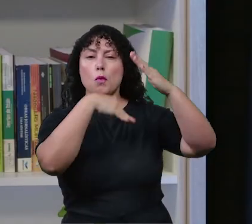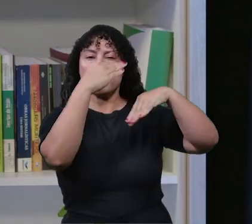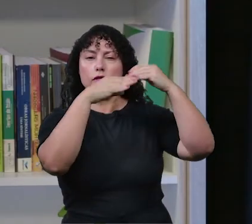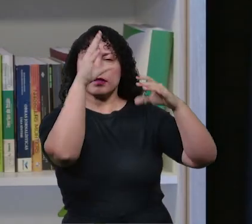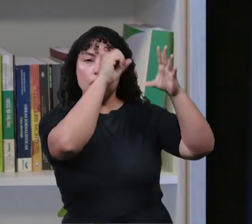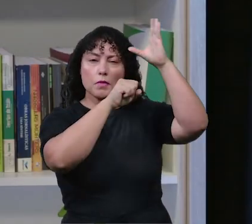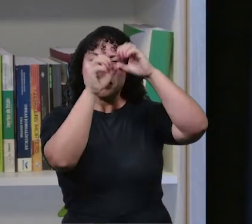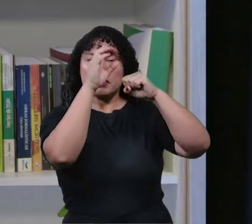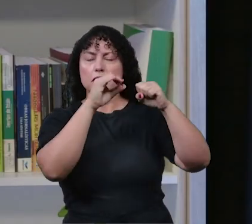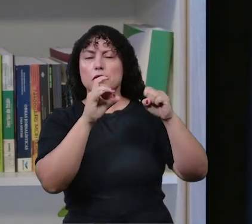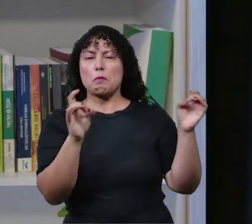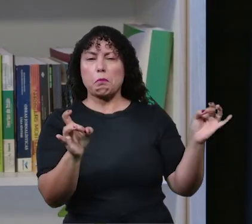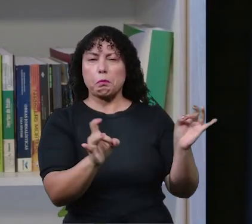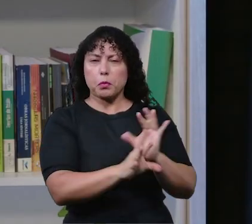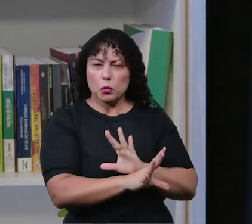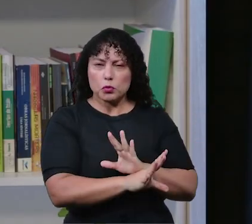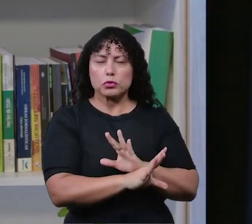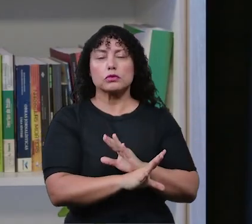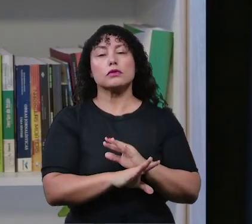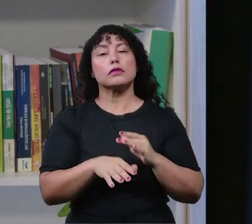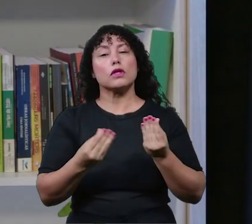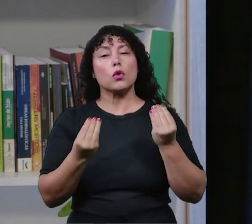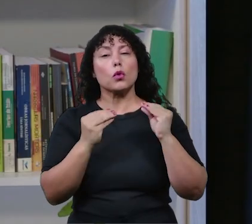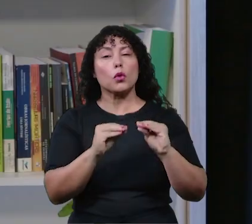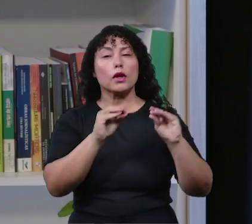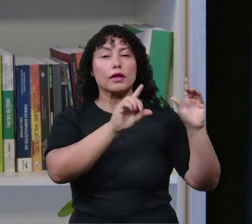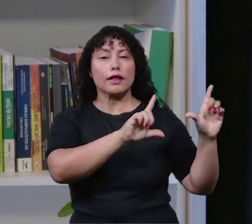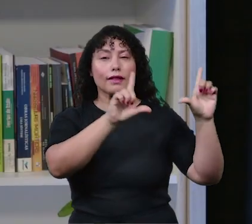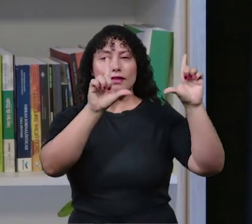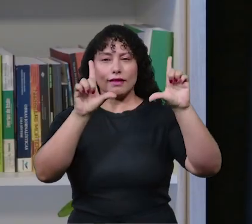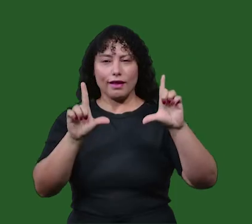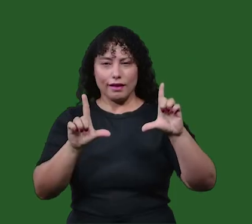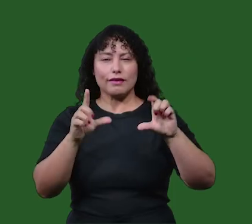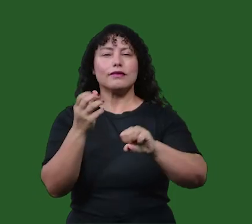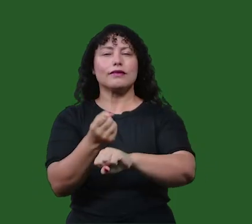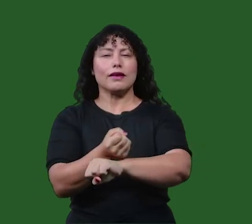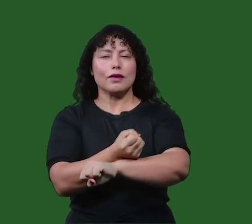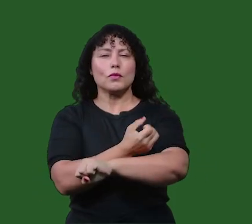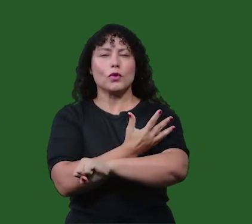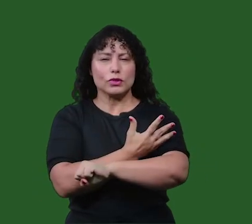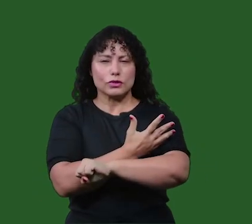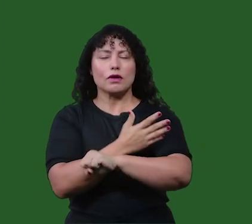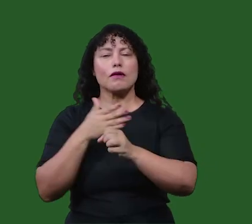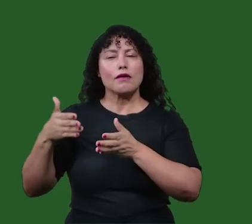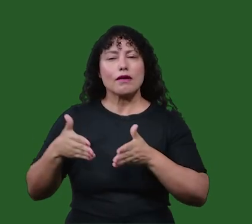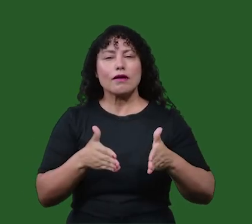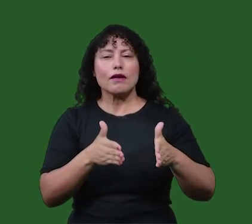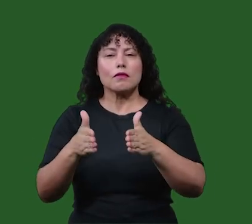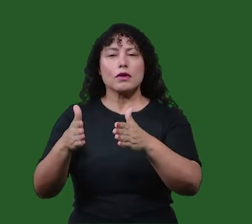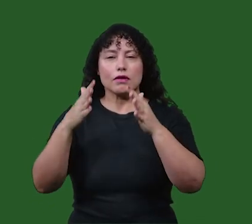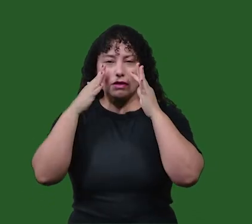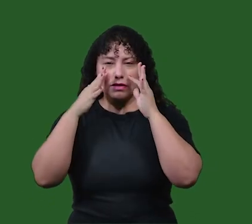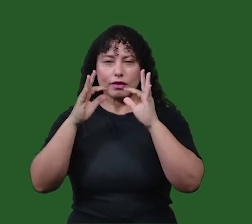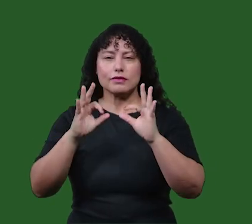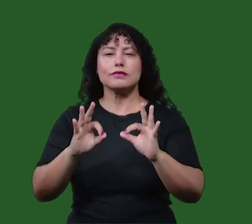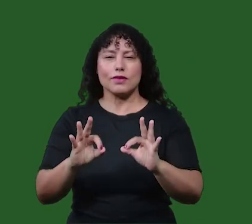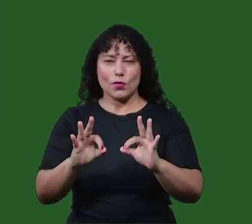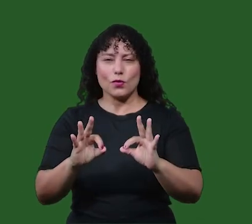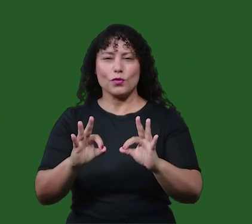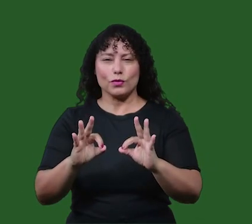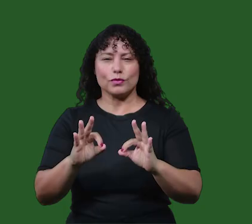processo de aprendizagem de modo eficaz. Então, coloquei aí na tela que a emoção direciona a